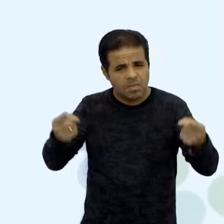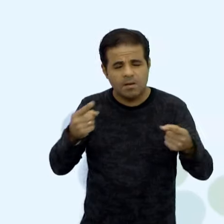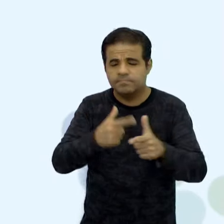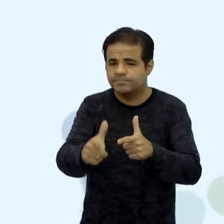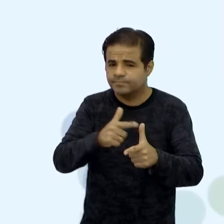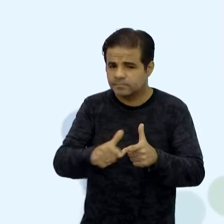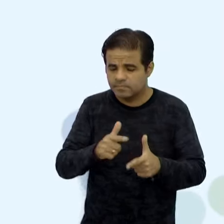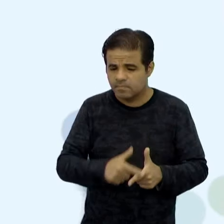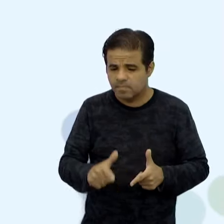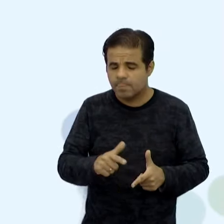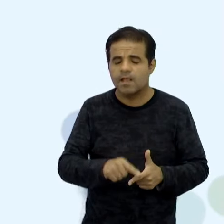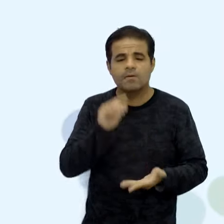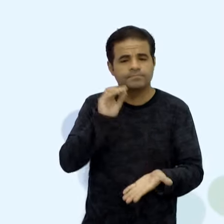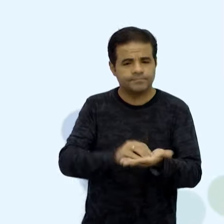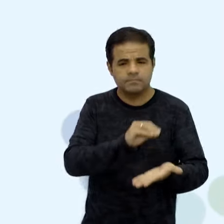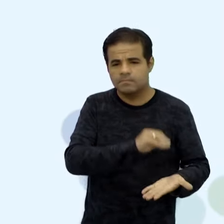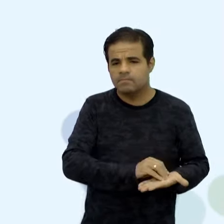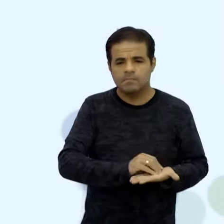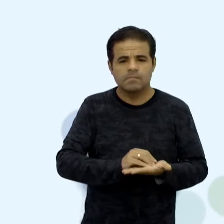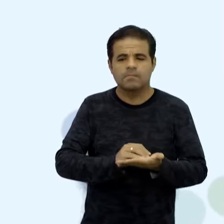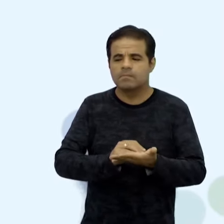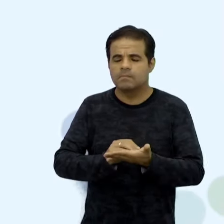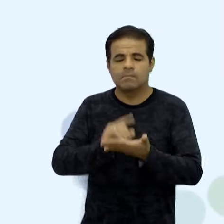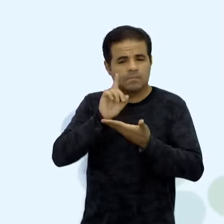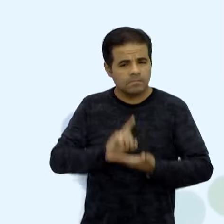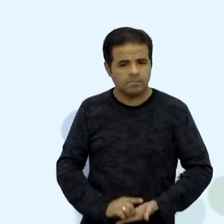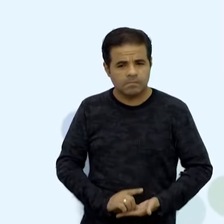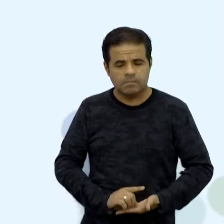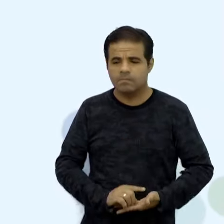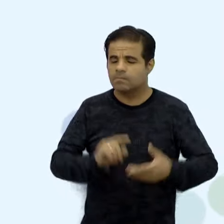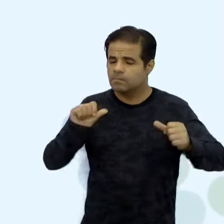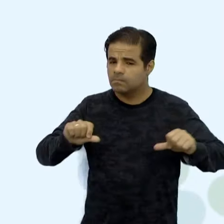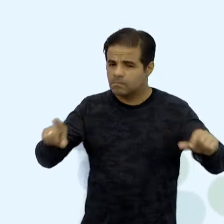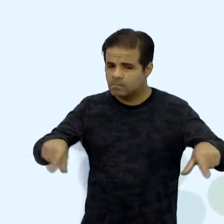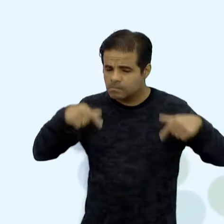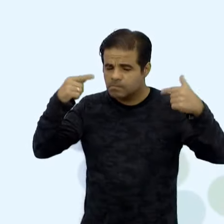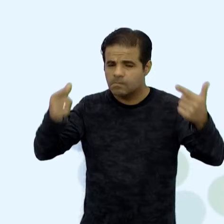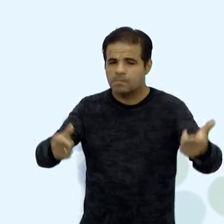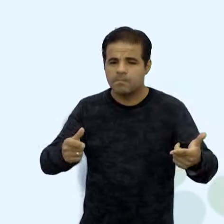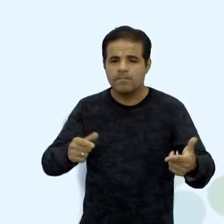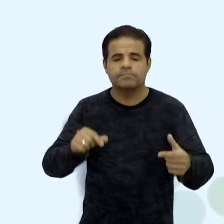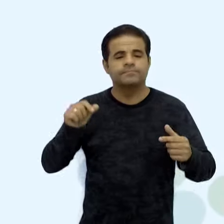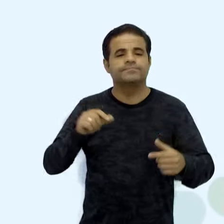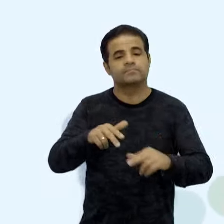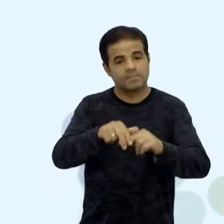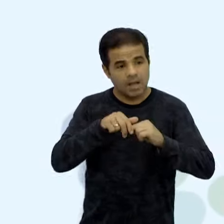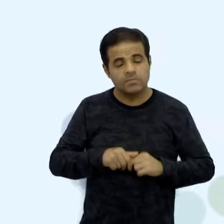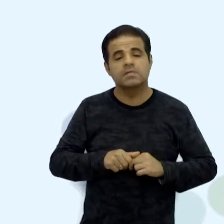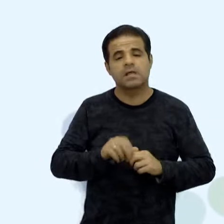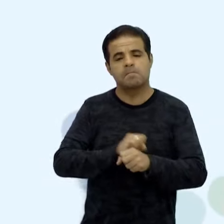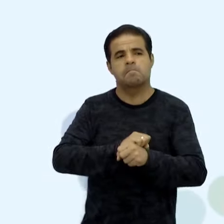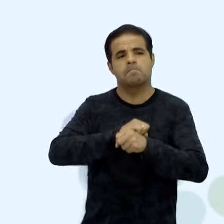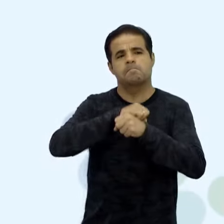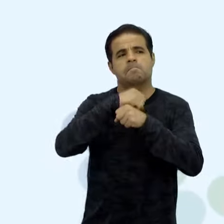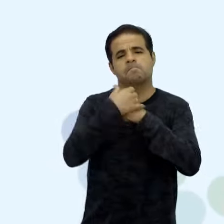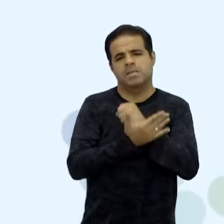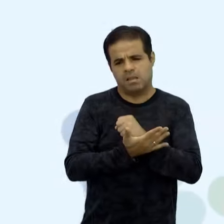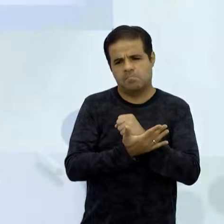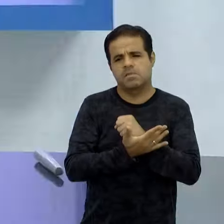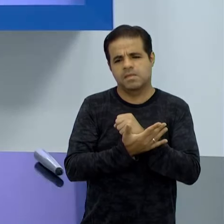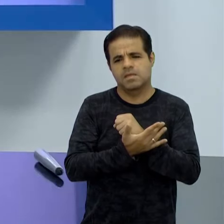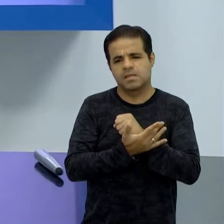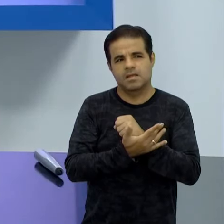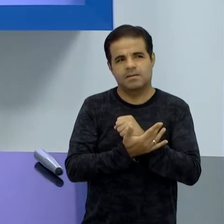problema, no caso, né, da falta de moradia digna, se intensificou aí com a pandemia. Bem, aí vocês